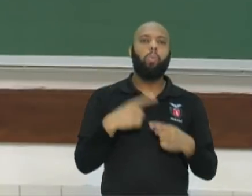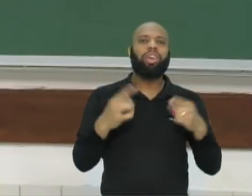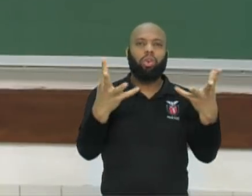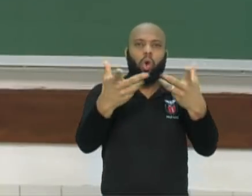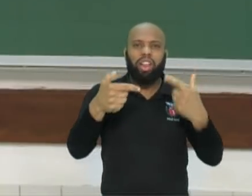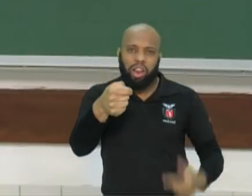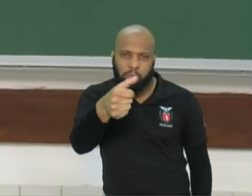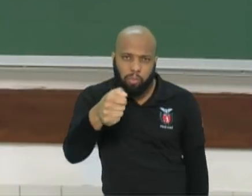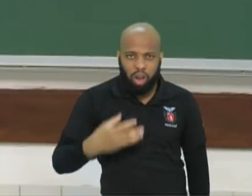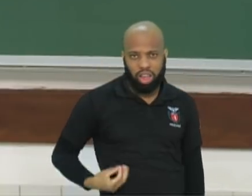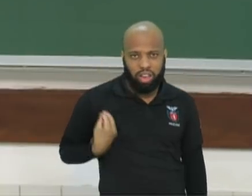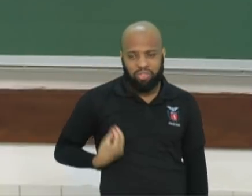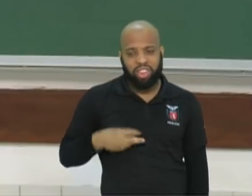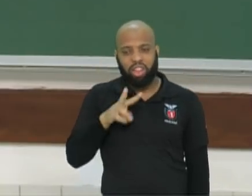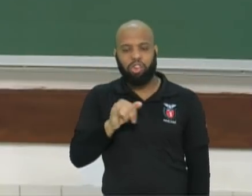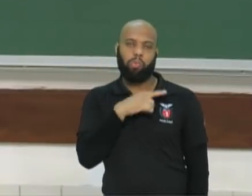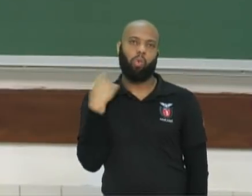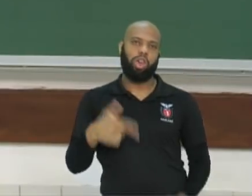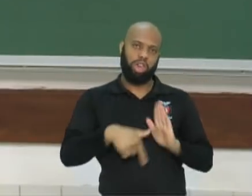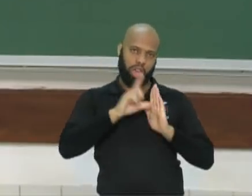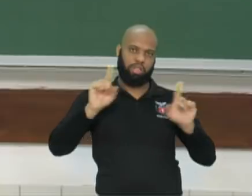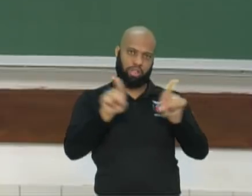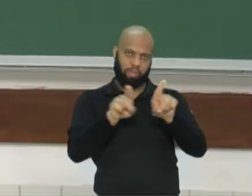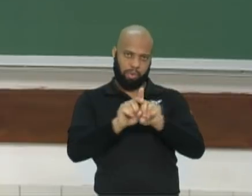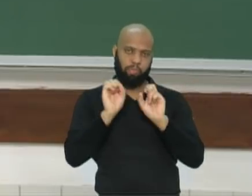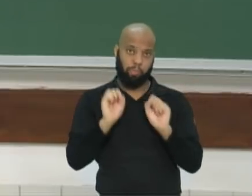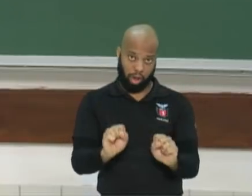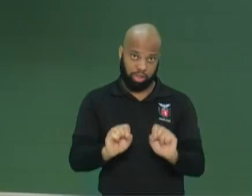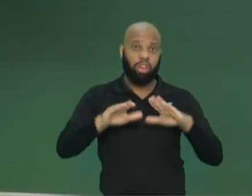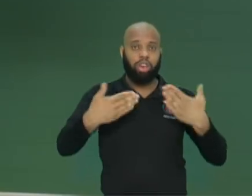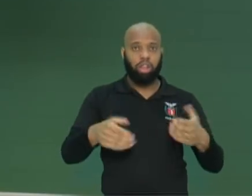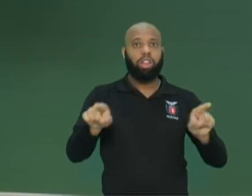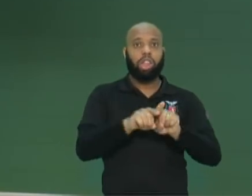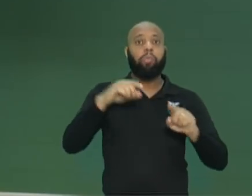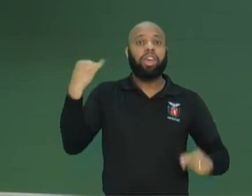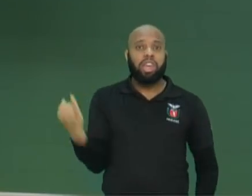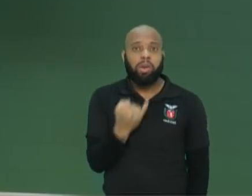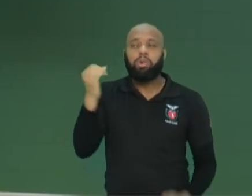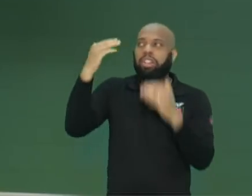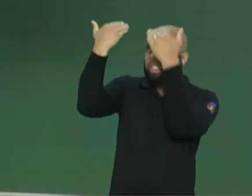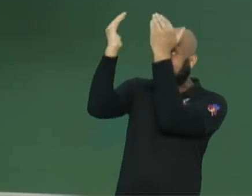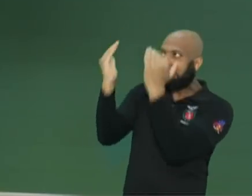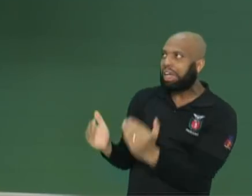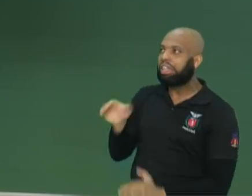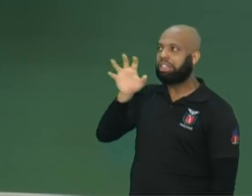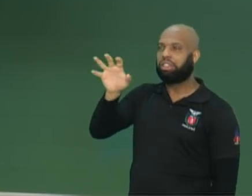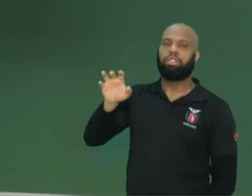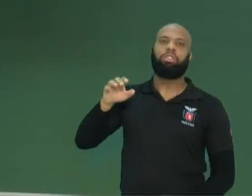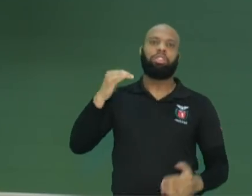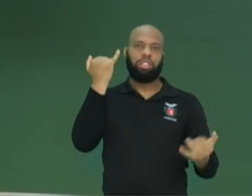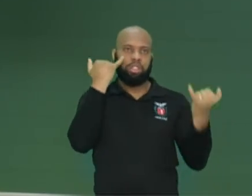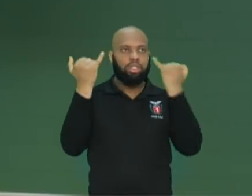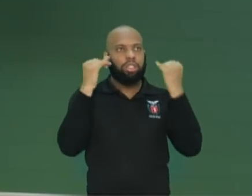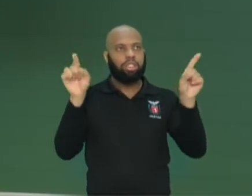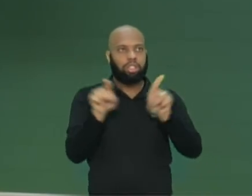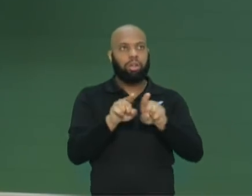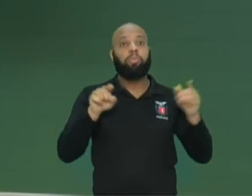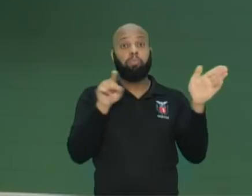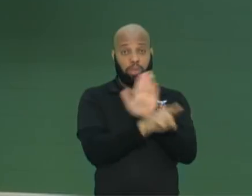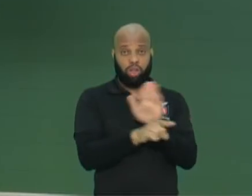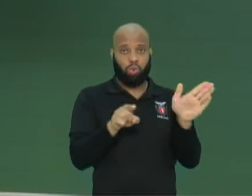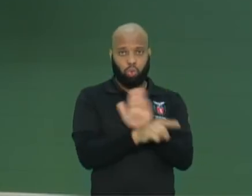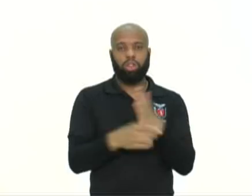de vida, ela pode viver menos, inclusive. Então, é importante a gente analisar essa questão ali. Perguntinha